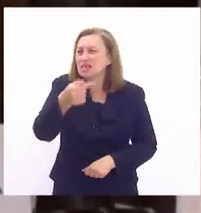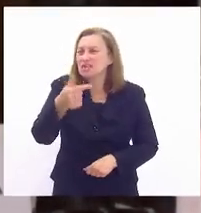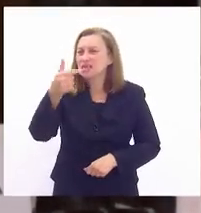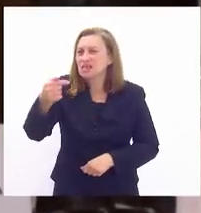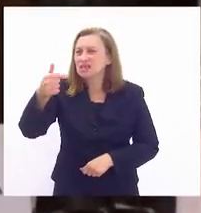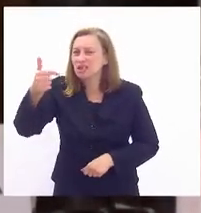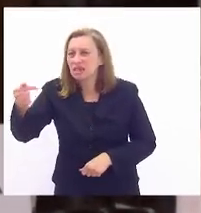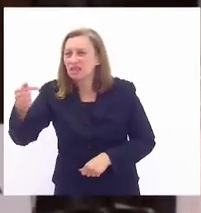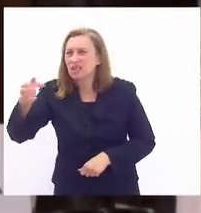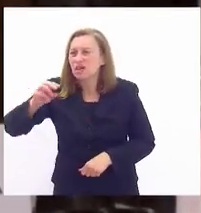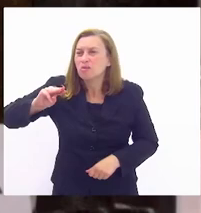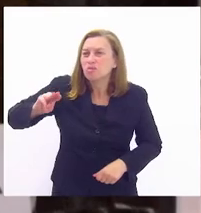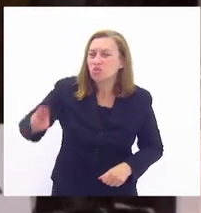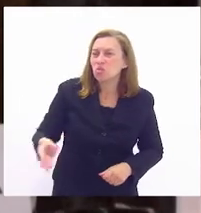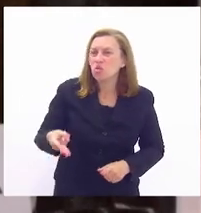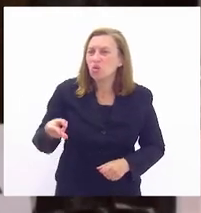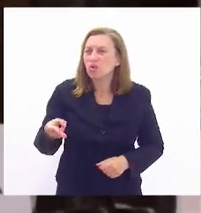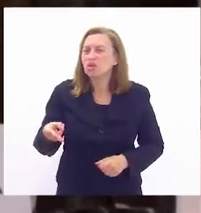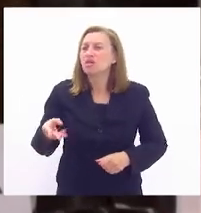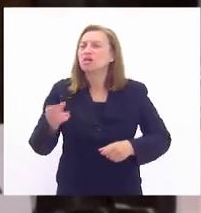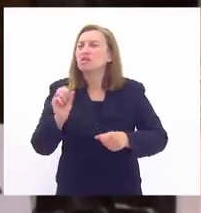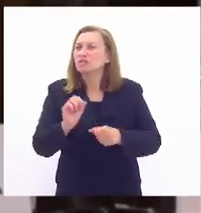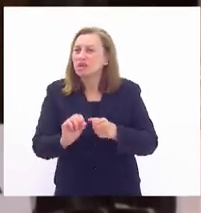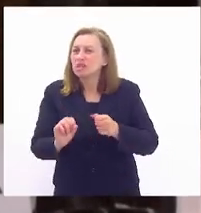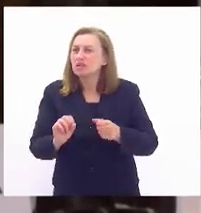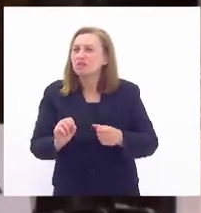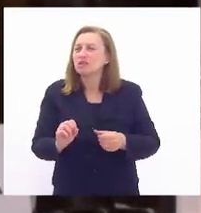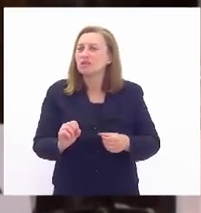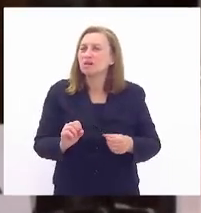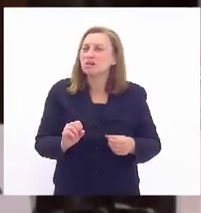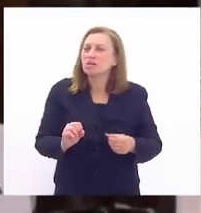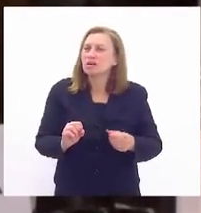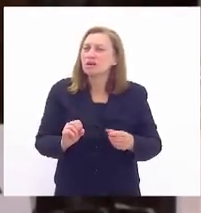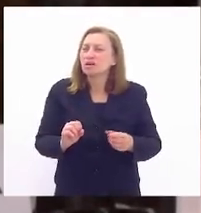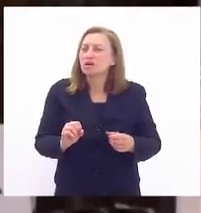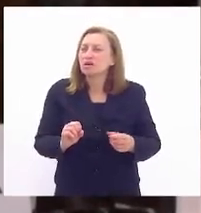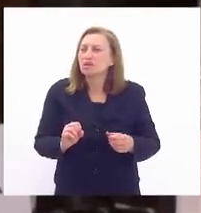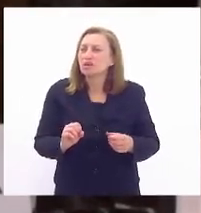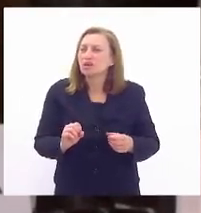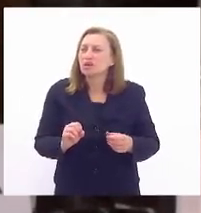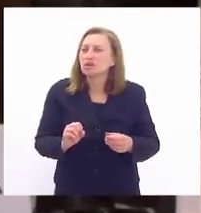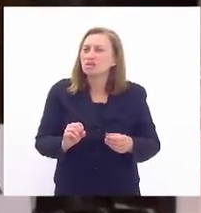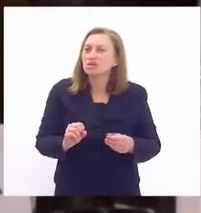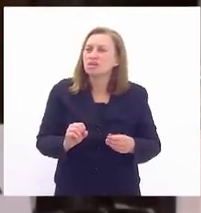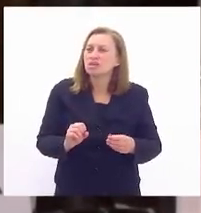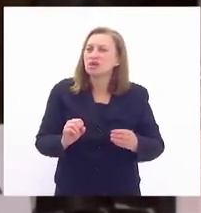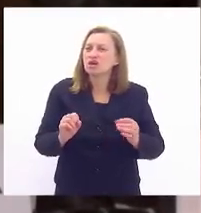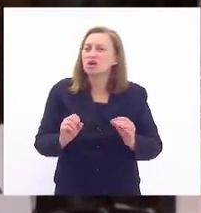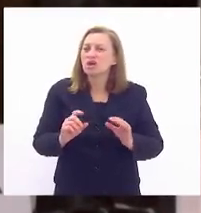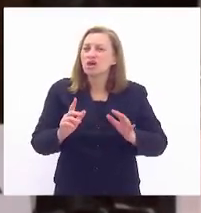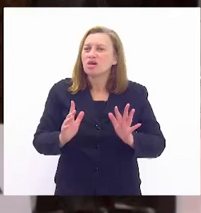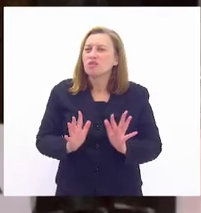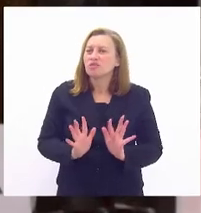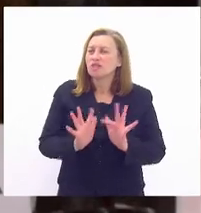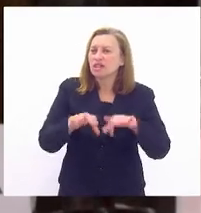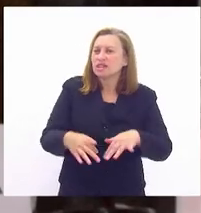milhões que estão sendo feitos para que sejam concluídos até o ano que vem.